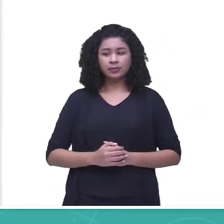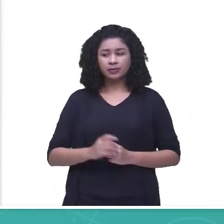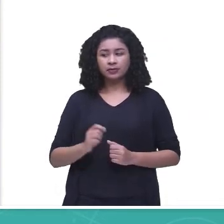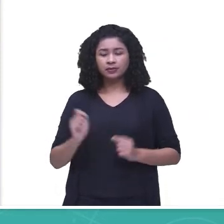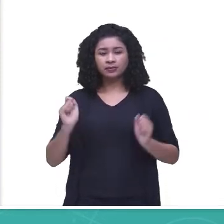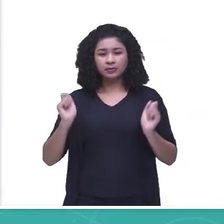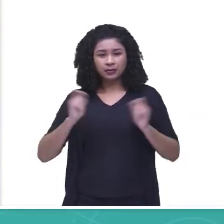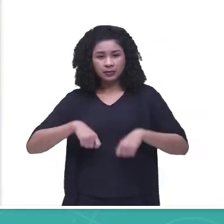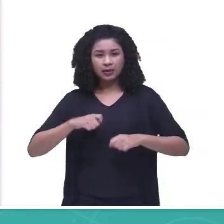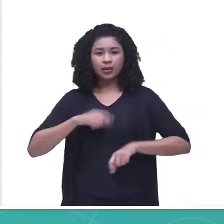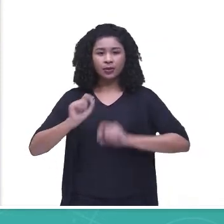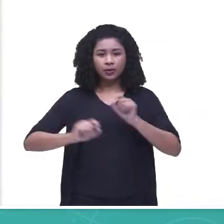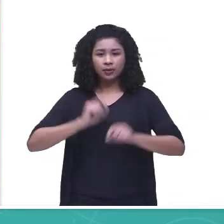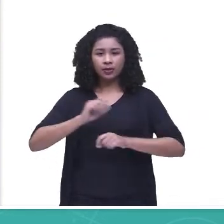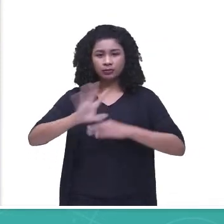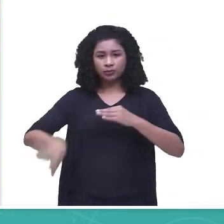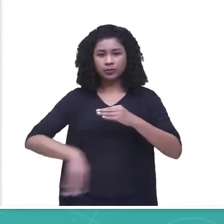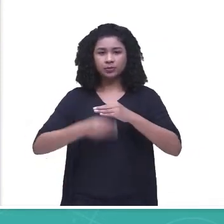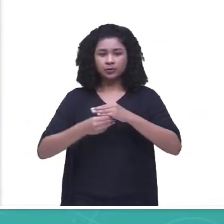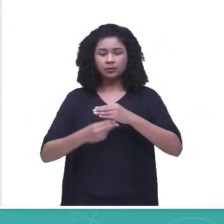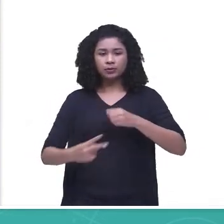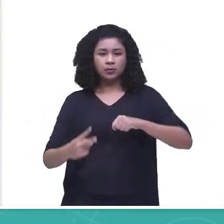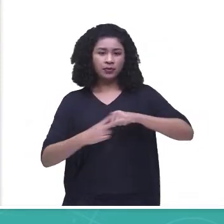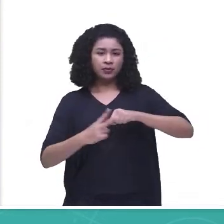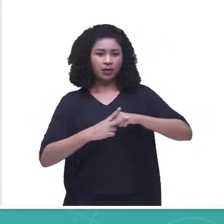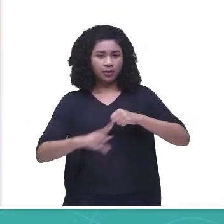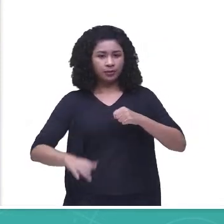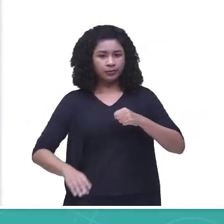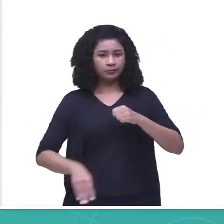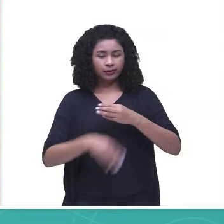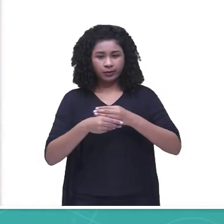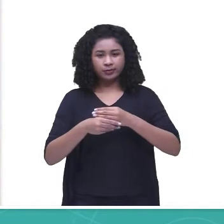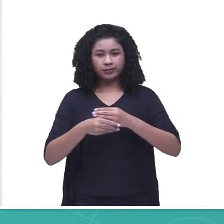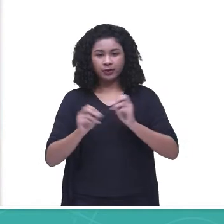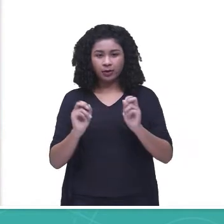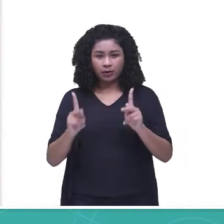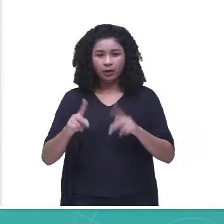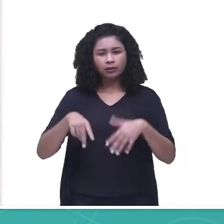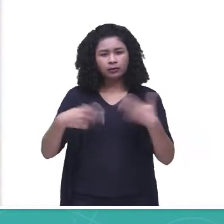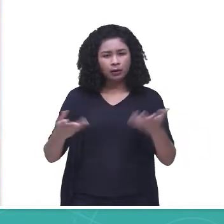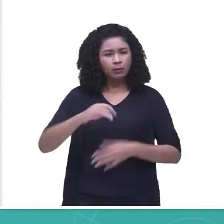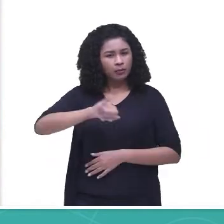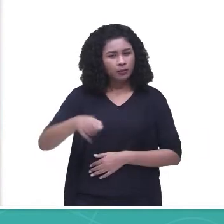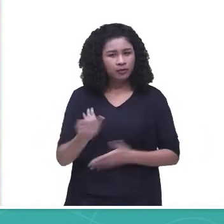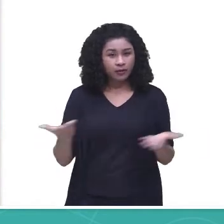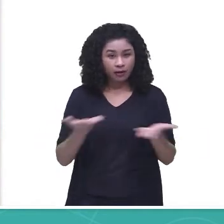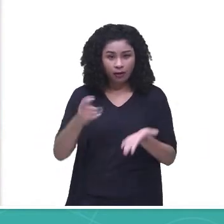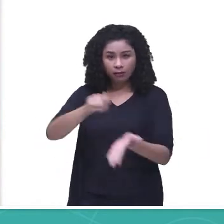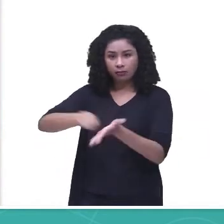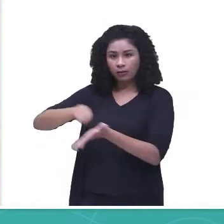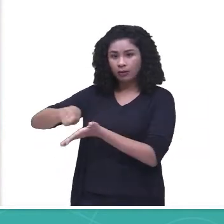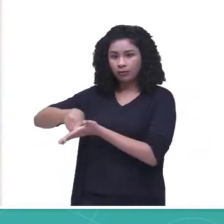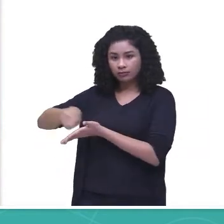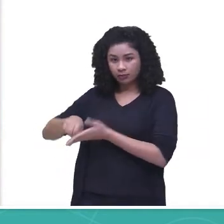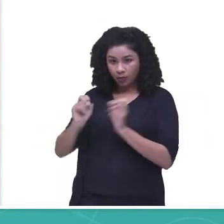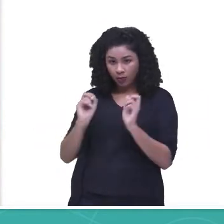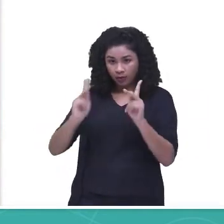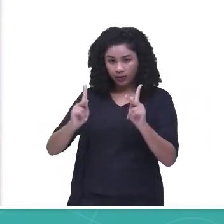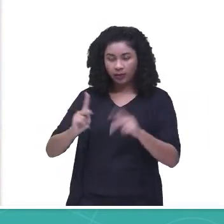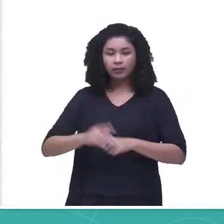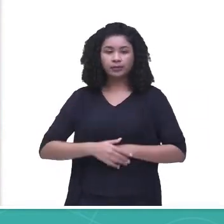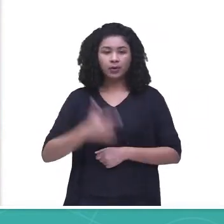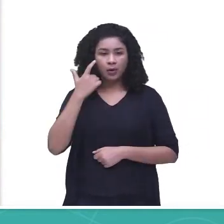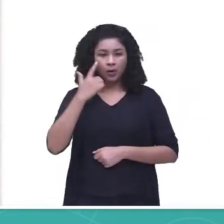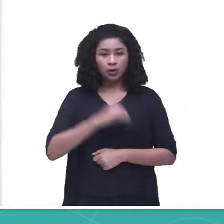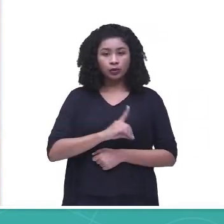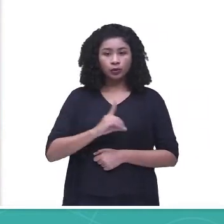o verbo auxiliar. Então, anotem essa estrutura. O do mais o sujeito mais